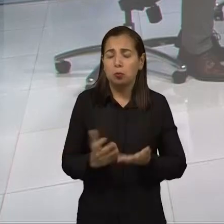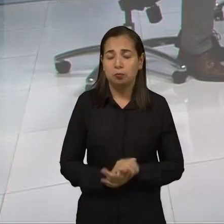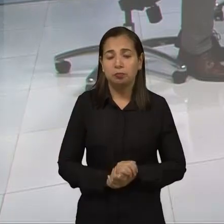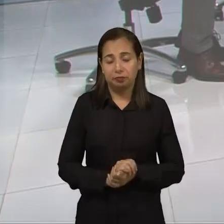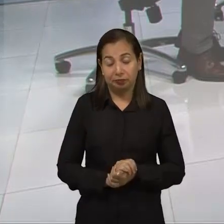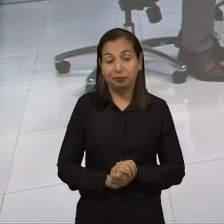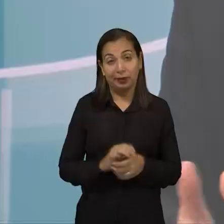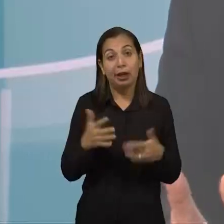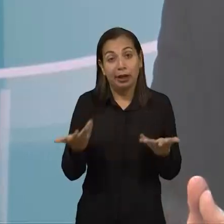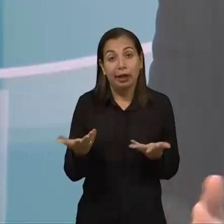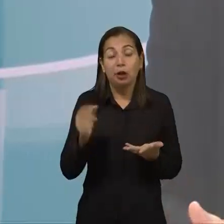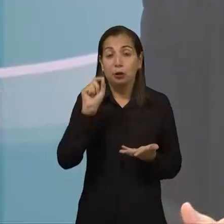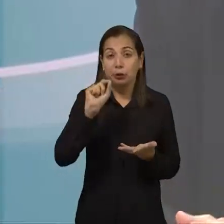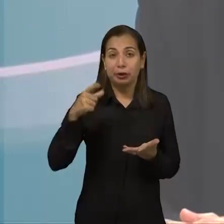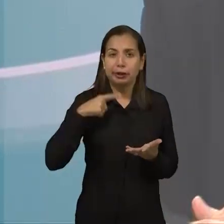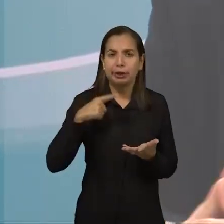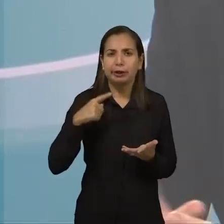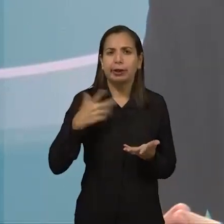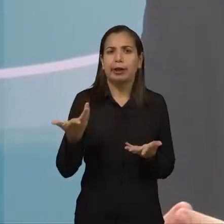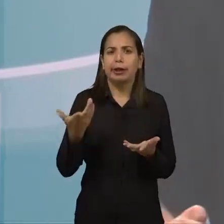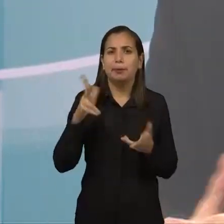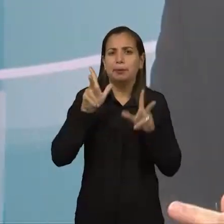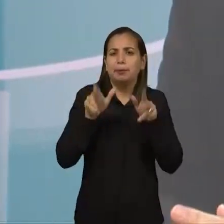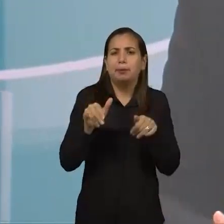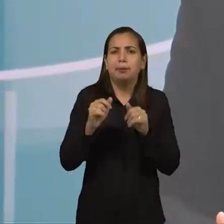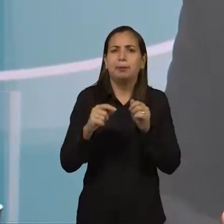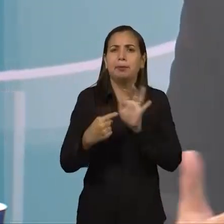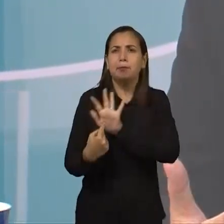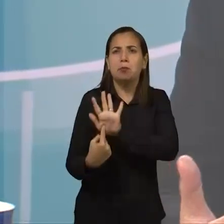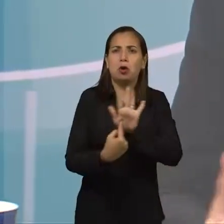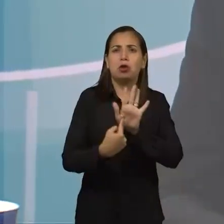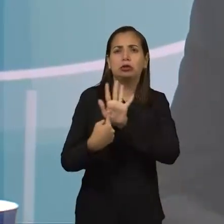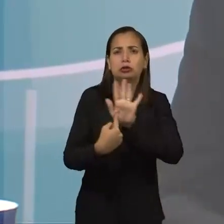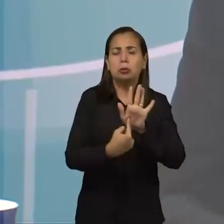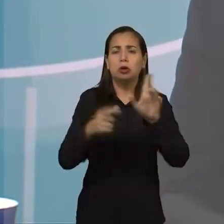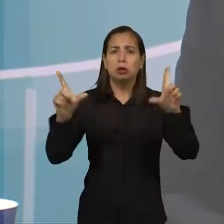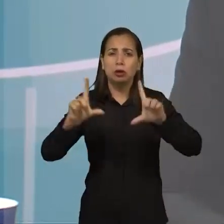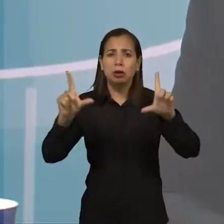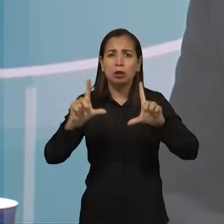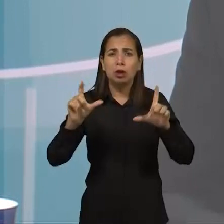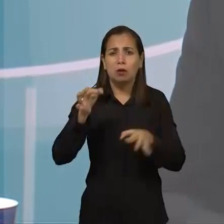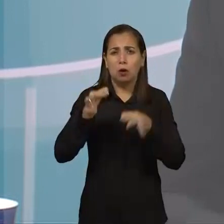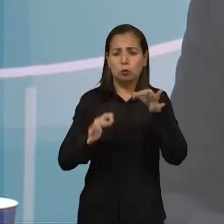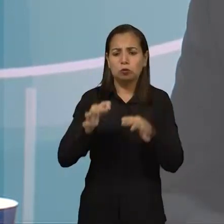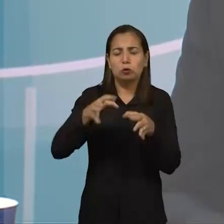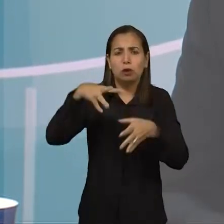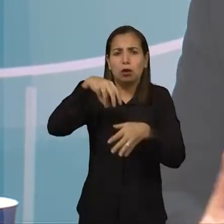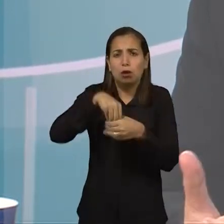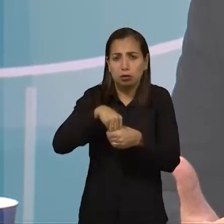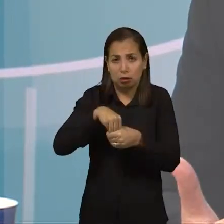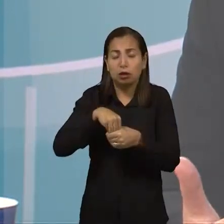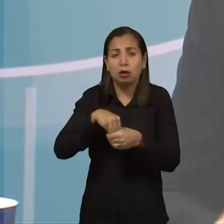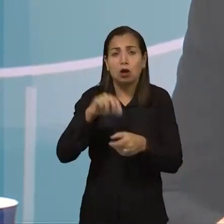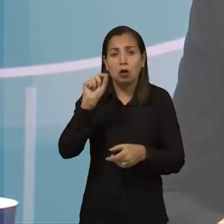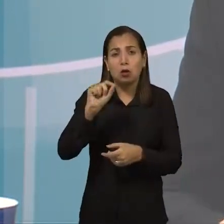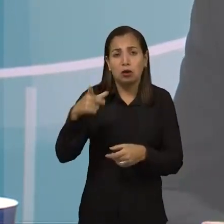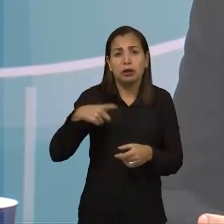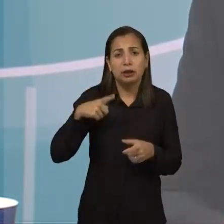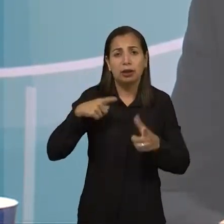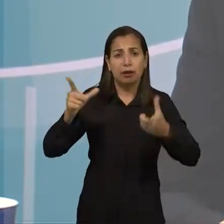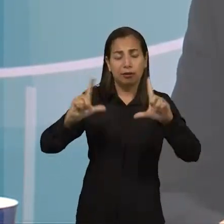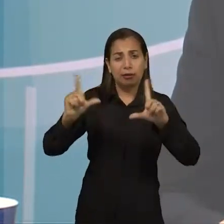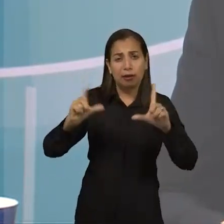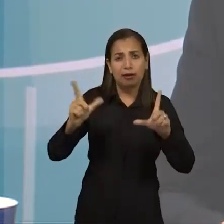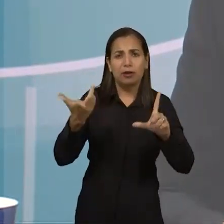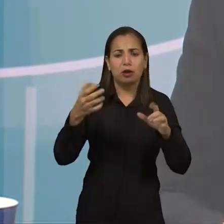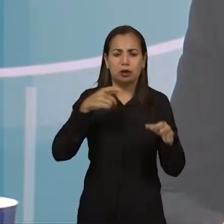essa exposição não só na TV pública, Justiça, na TV Justiça, mas também na mídia aberta. Existe